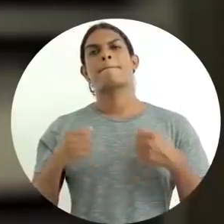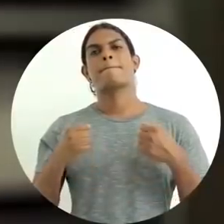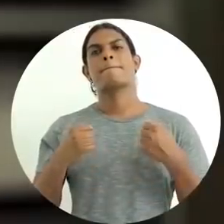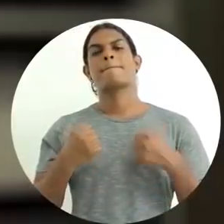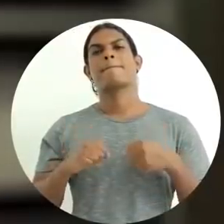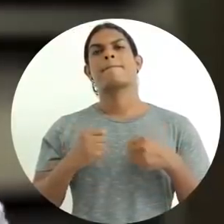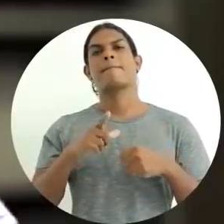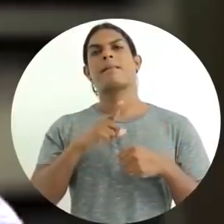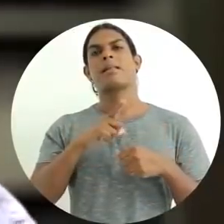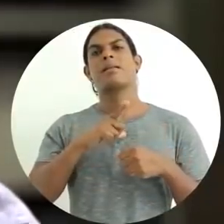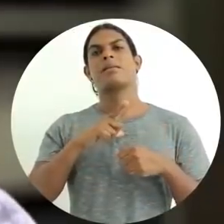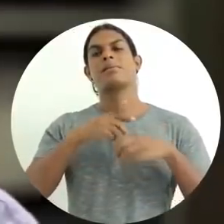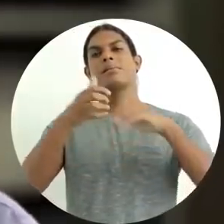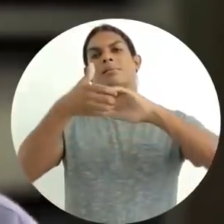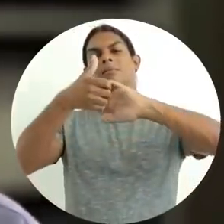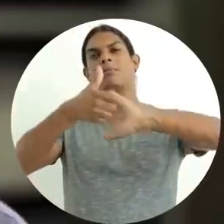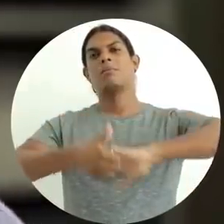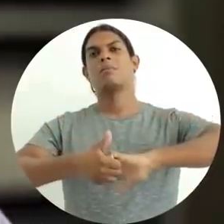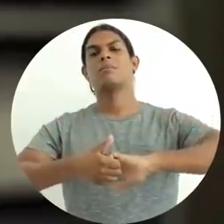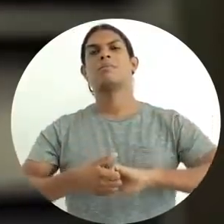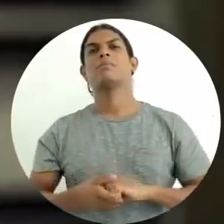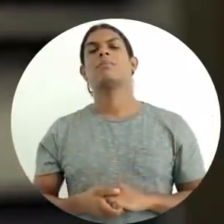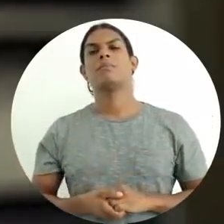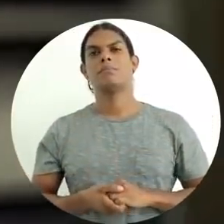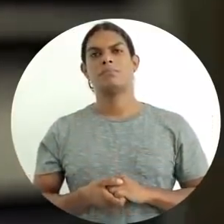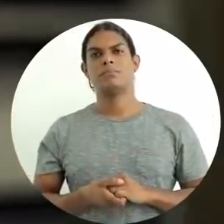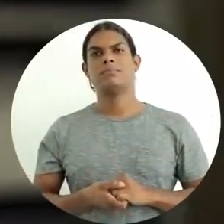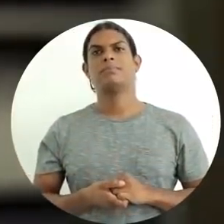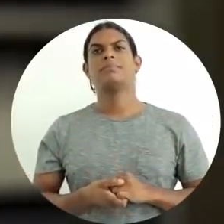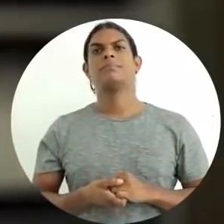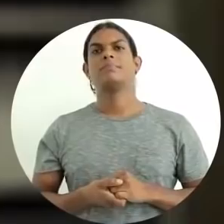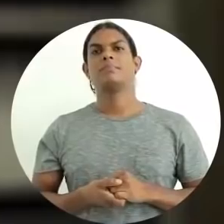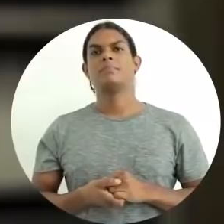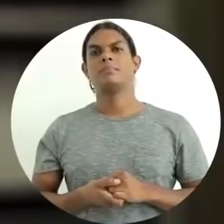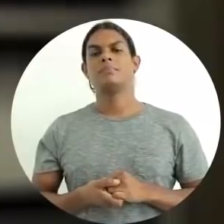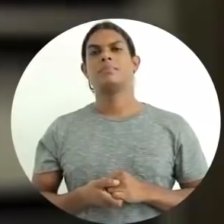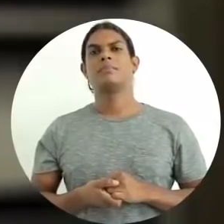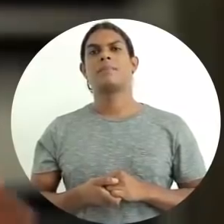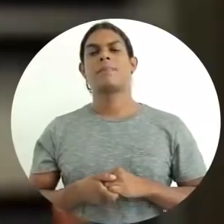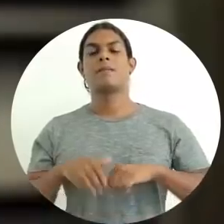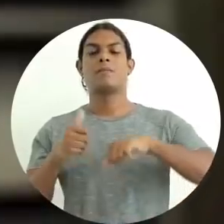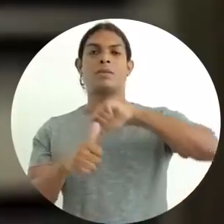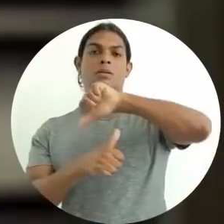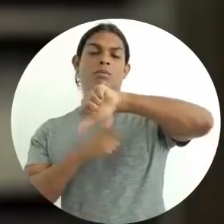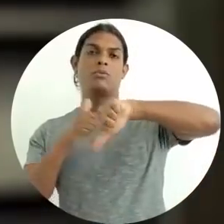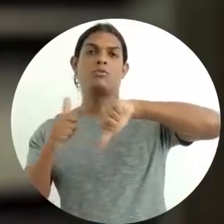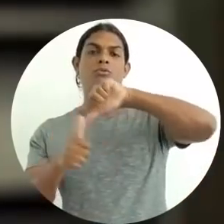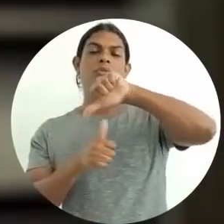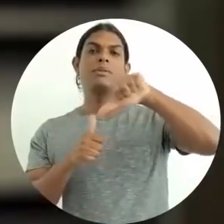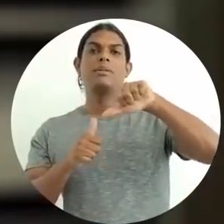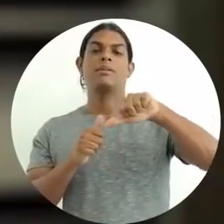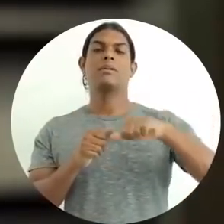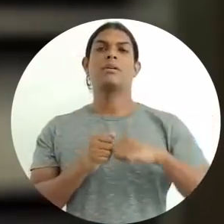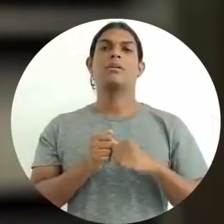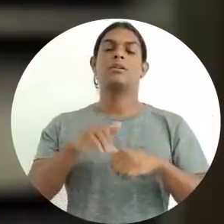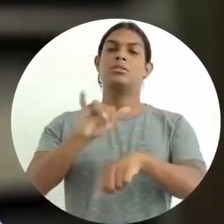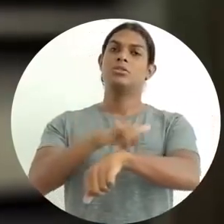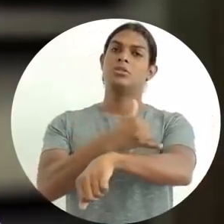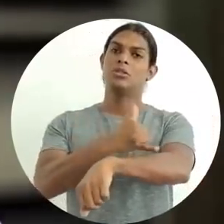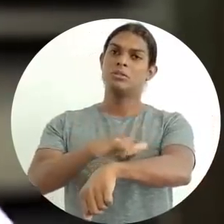ele precisa ter habilidade. Isso sim, habilidade para mudar a